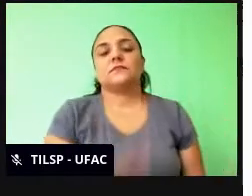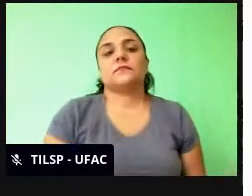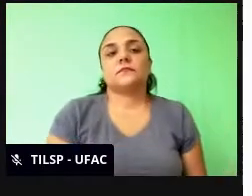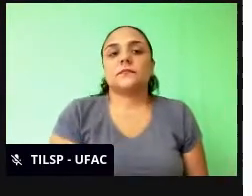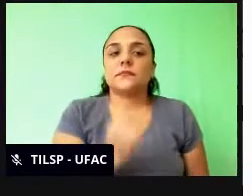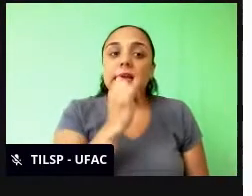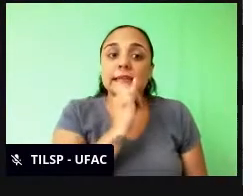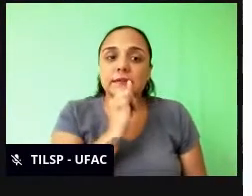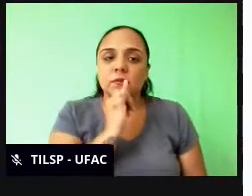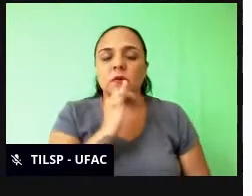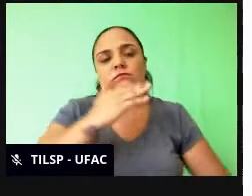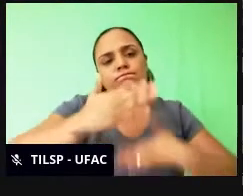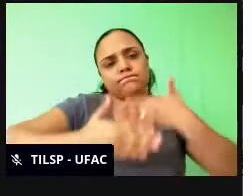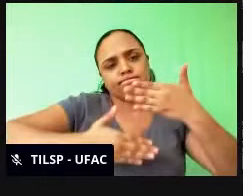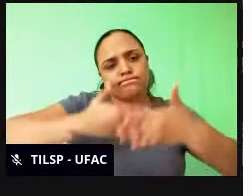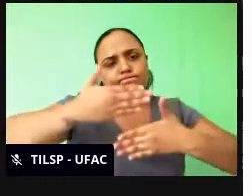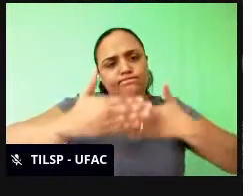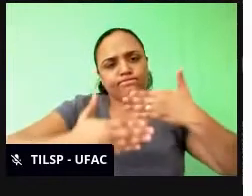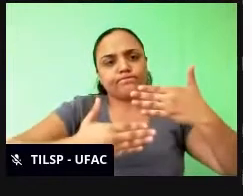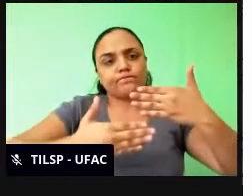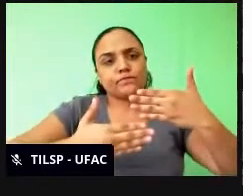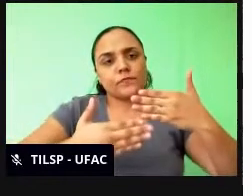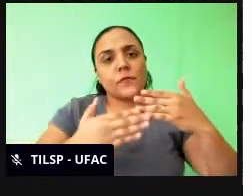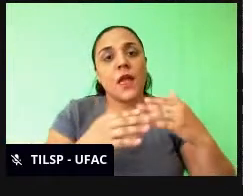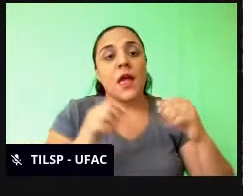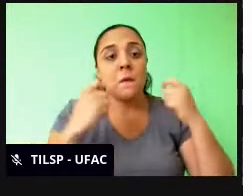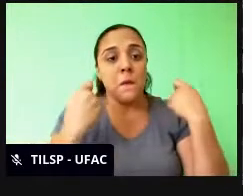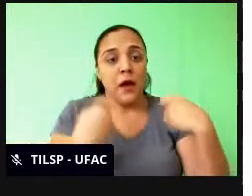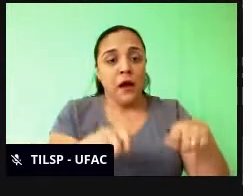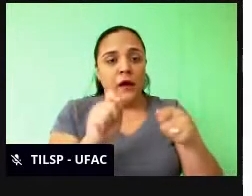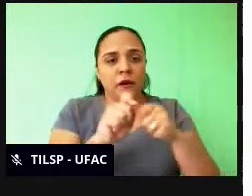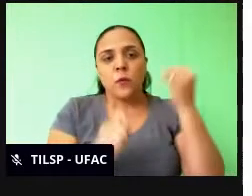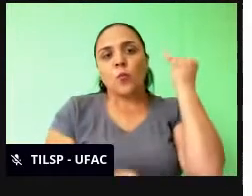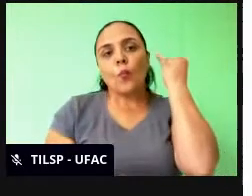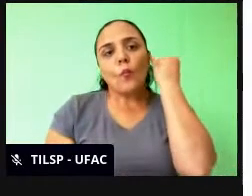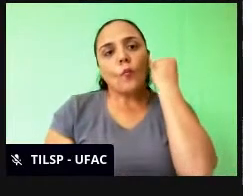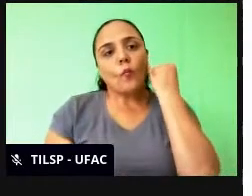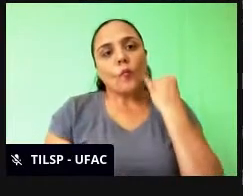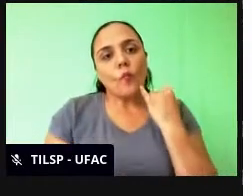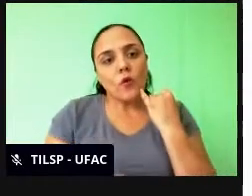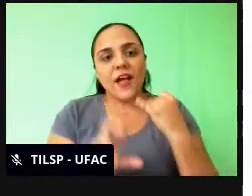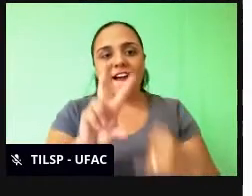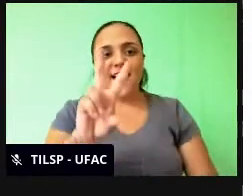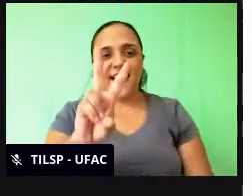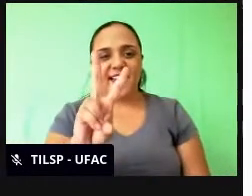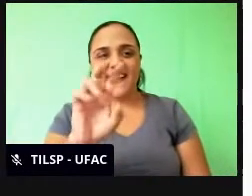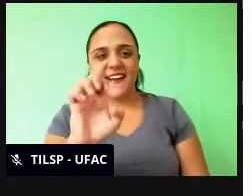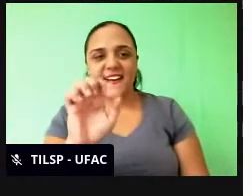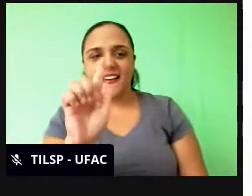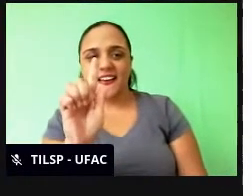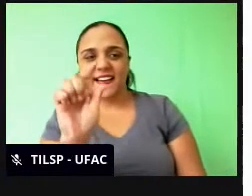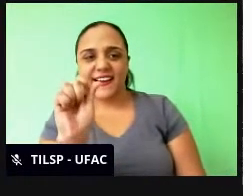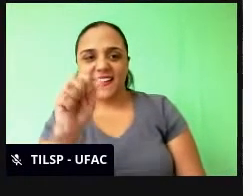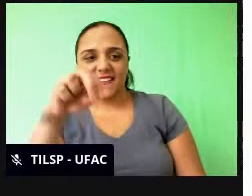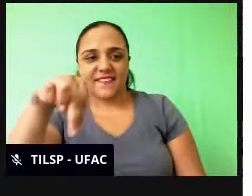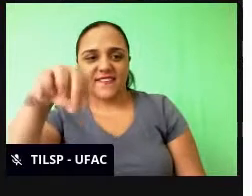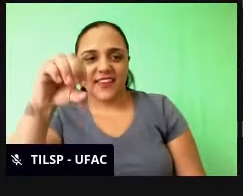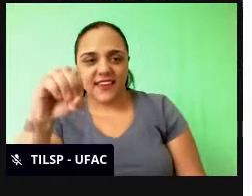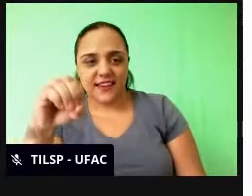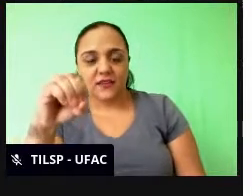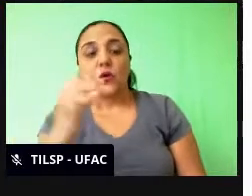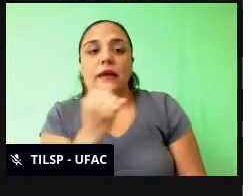esses resultados, eles sugerem que uma dieta vegana, ela pode ser uma alternativa adequada para